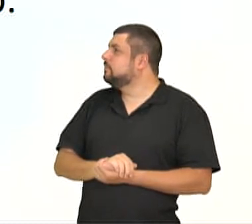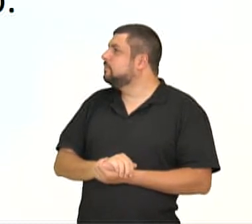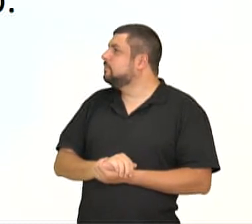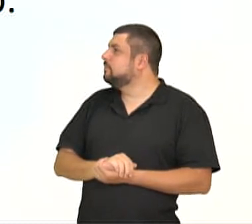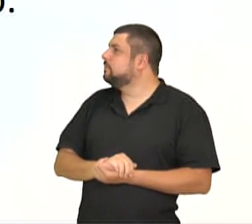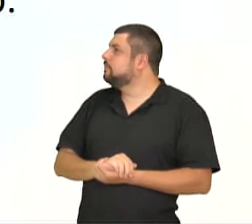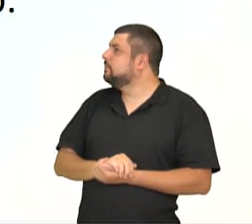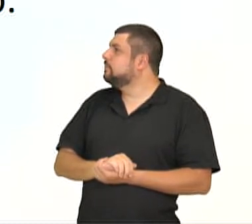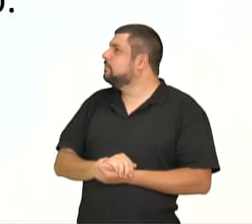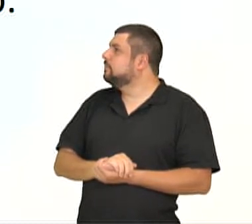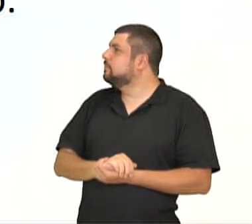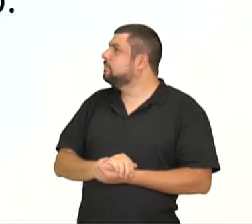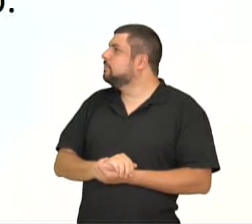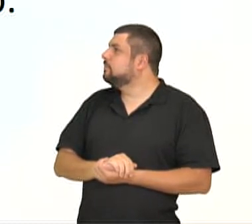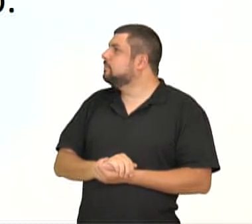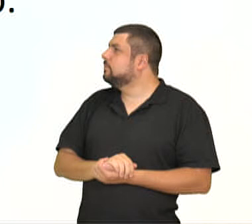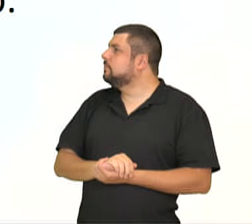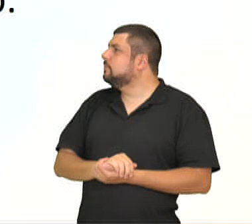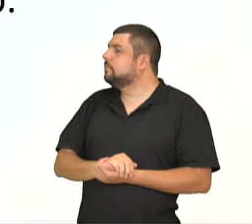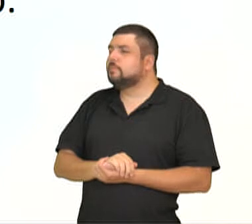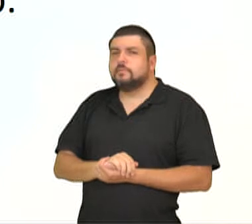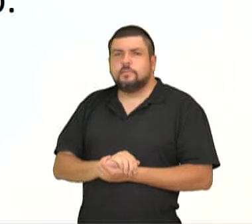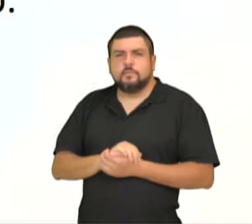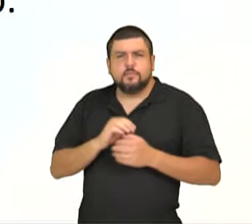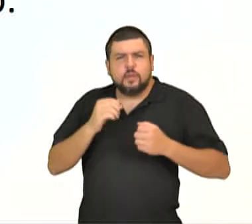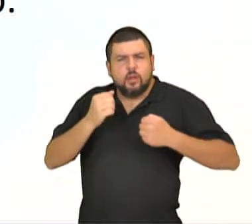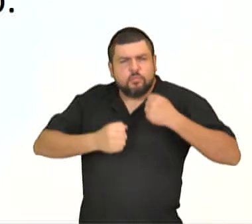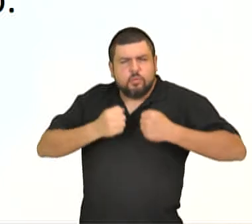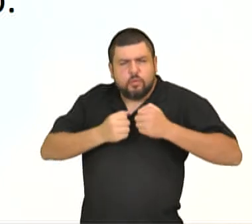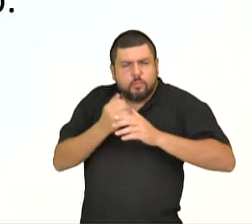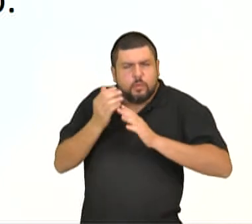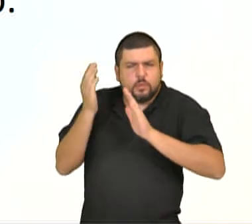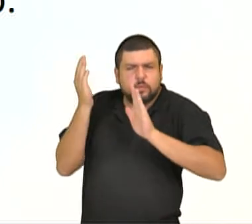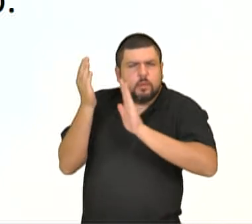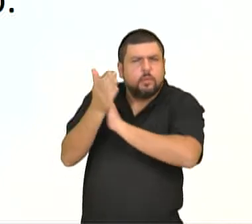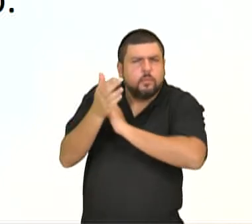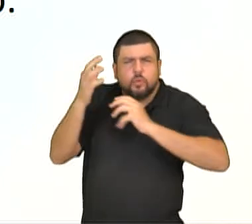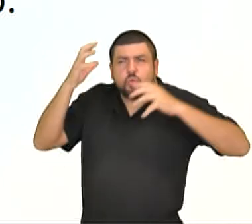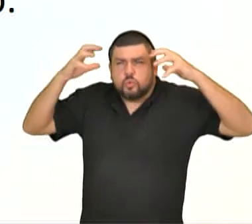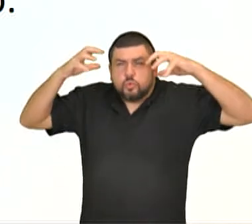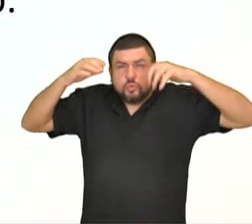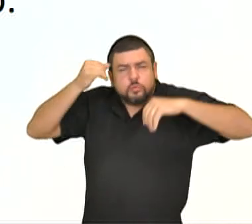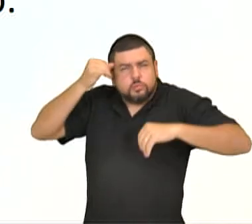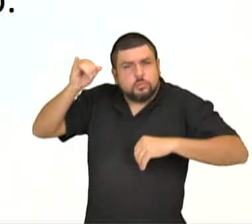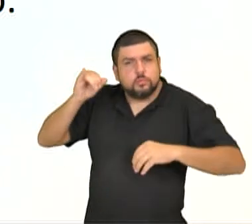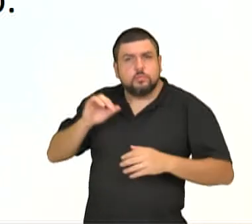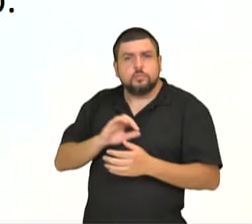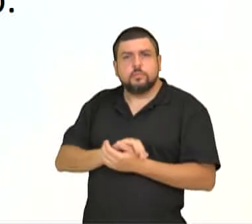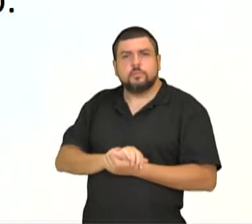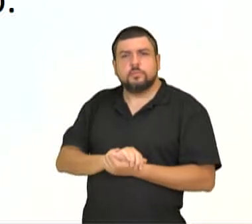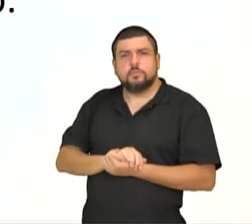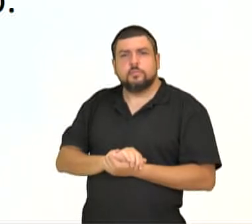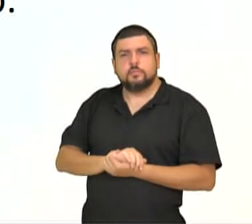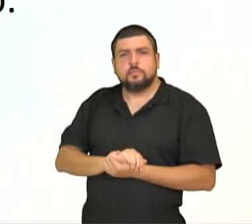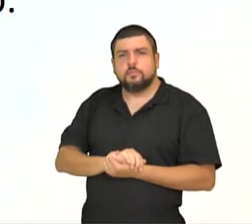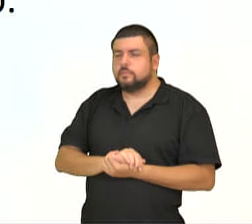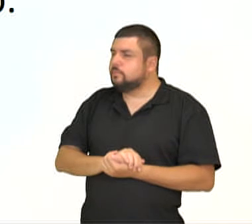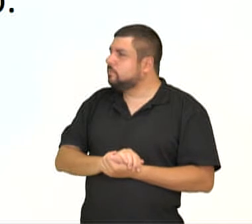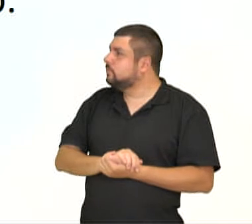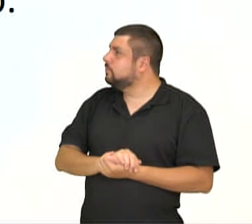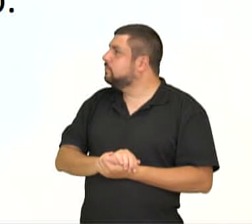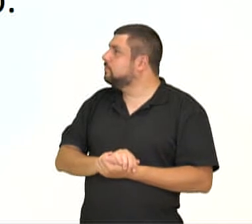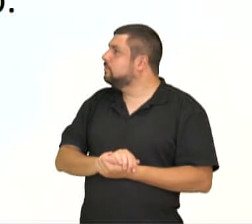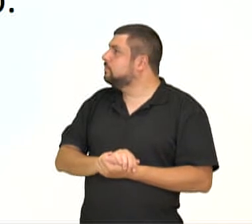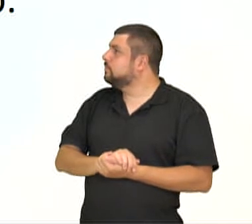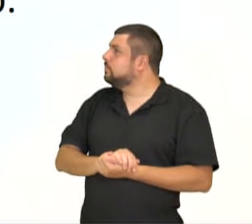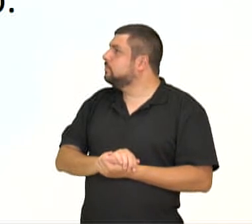que nos mojamos. Está dizendo, corre, corre, corre, que senão vamos nos molhar. Letra B. Por